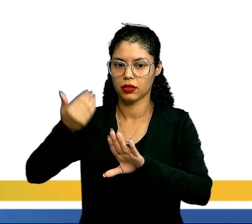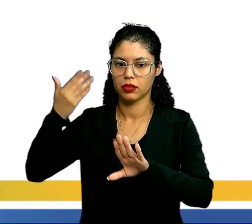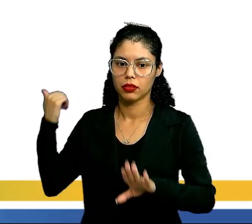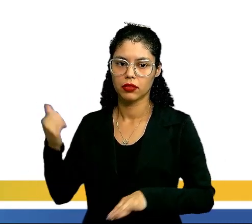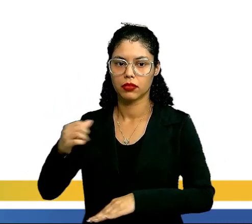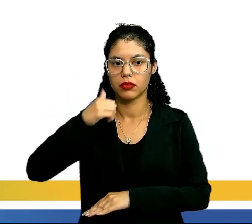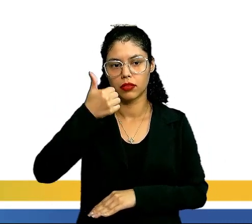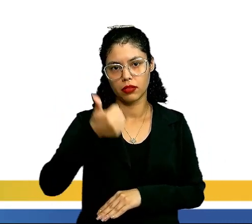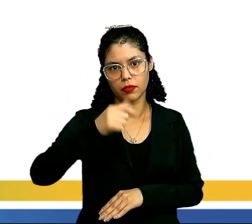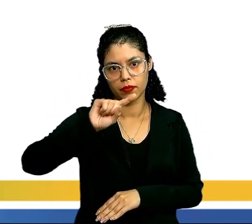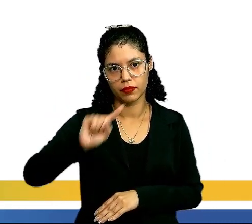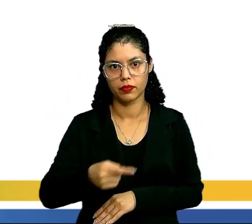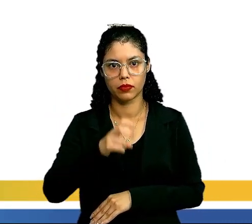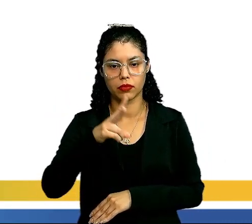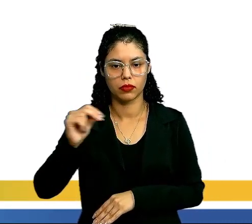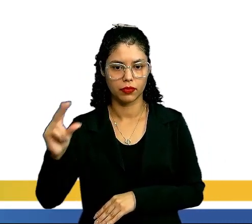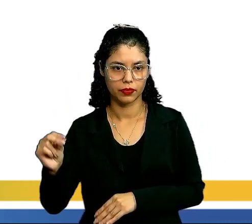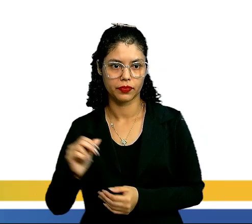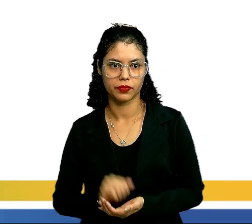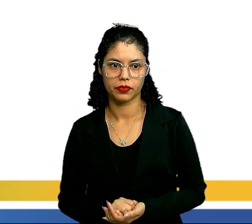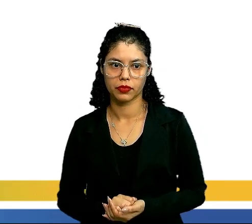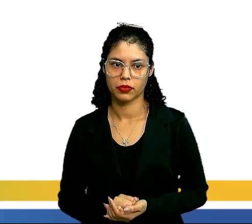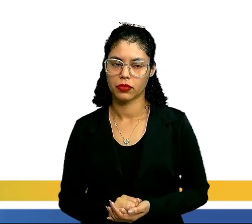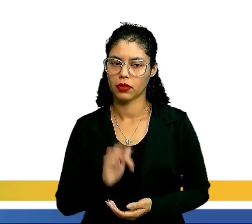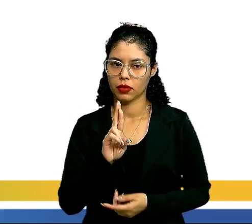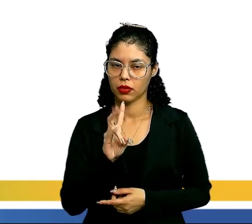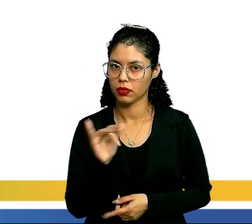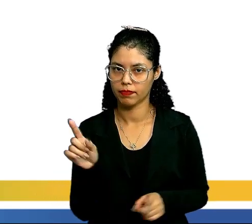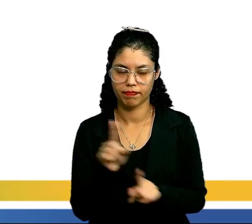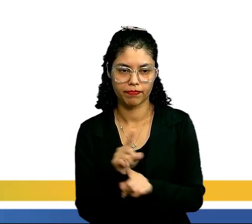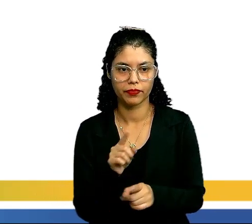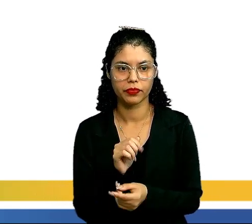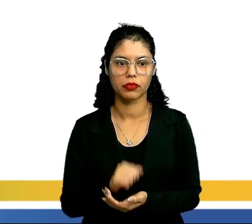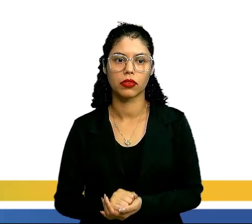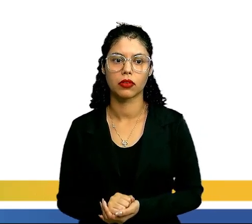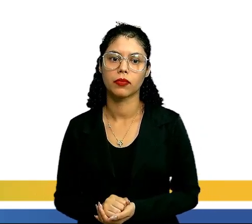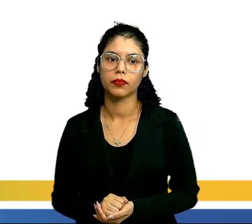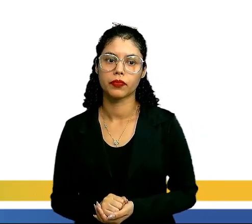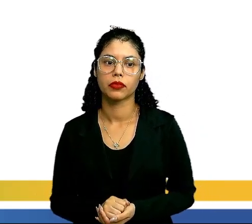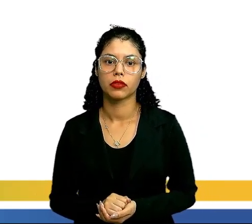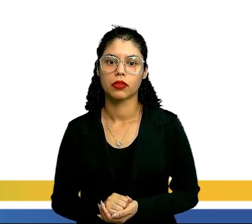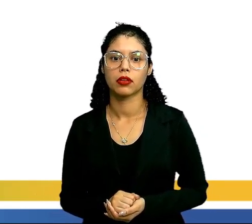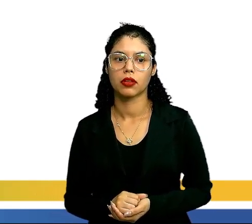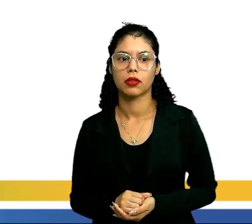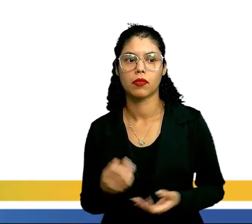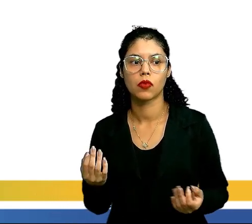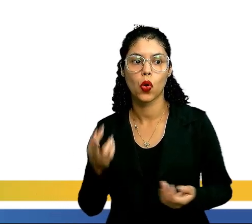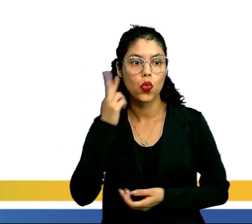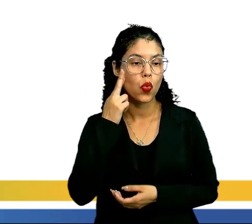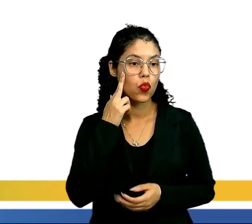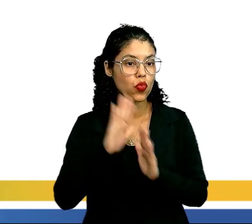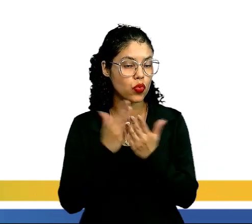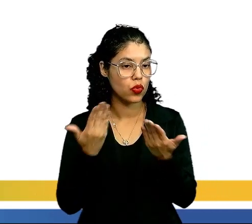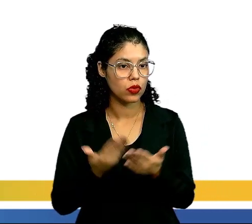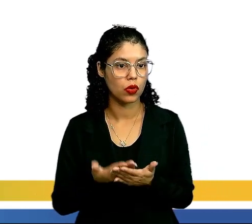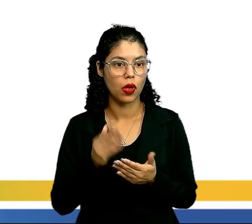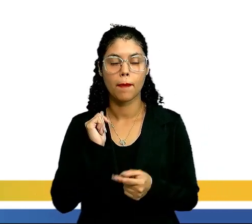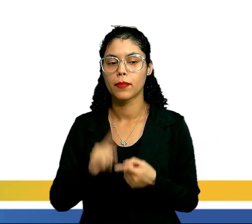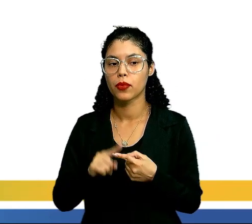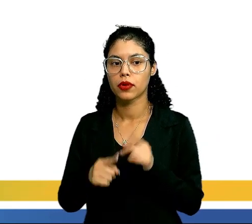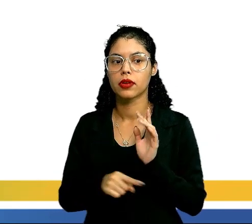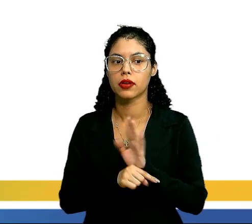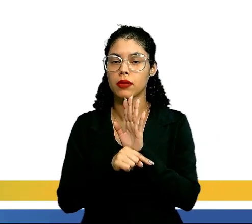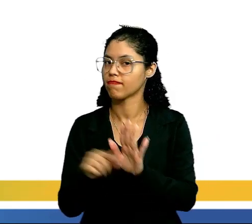volta de 1500. Então, recente ela não é. A projeção de Mercator é mais comum nos livros